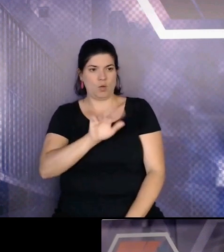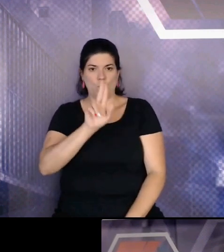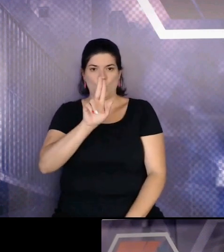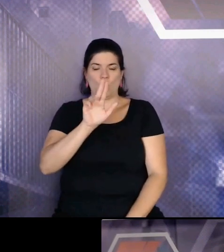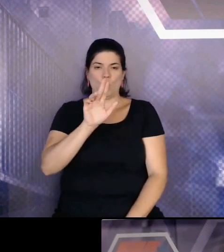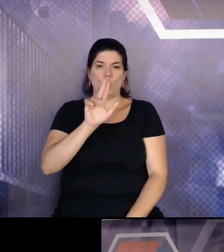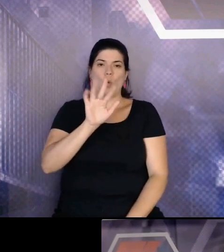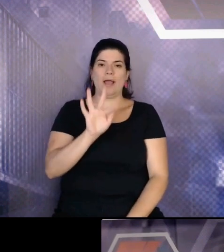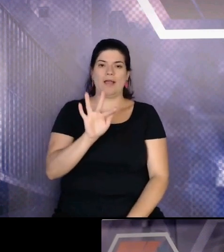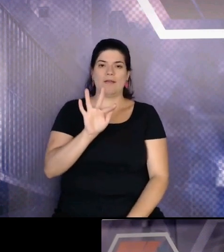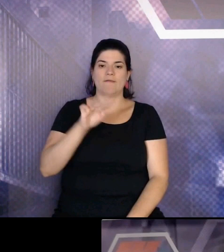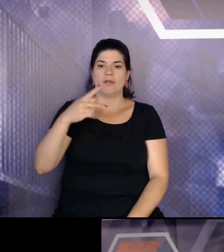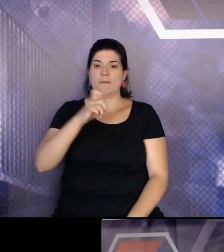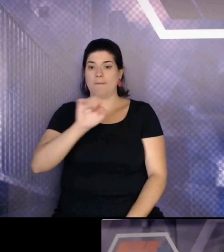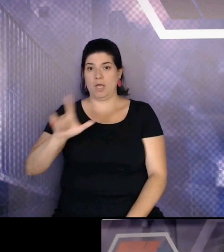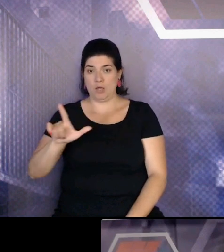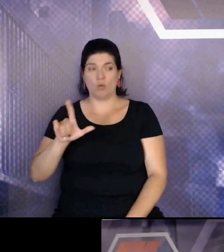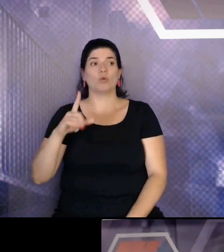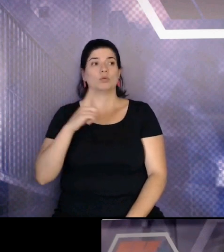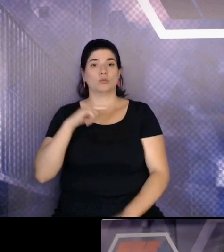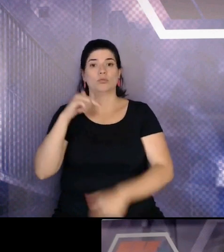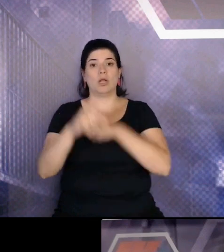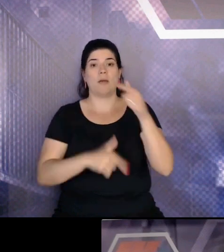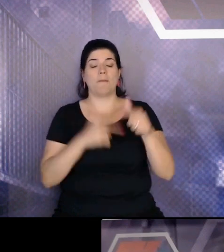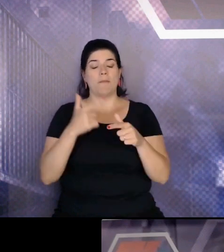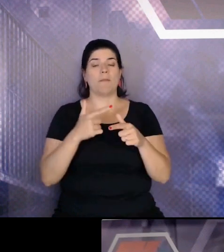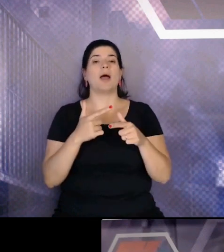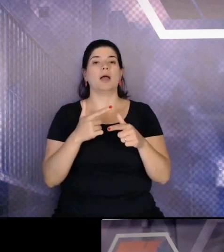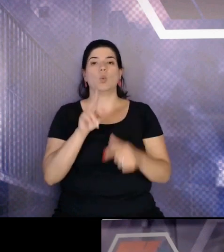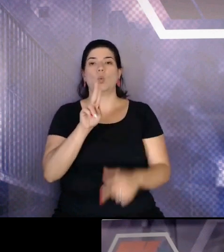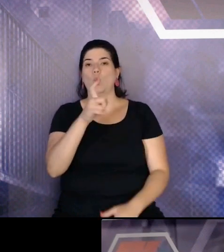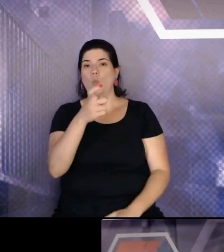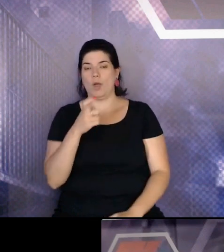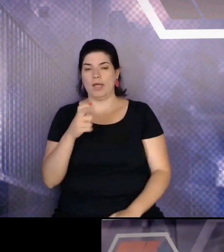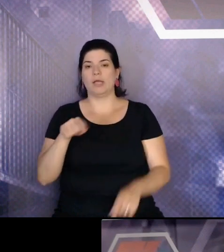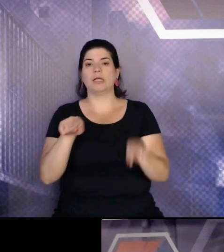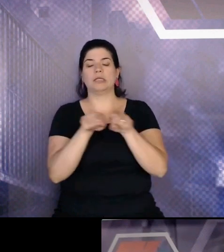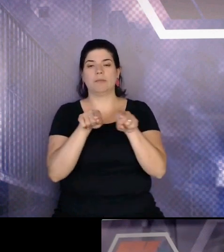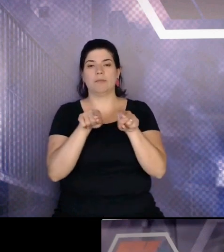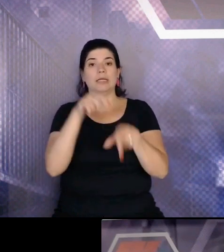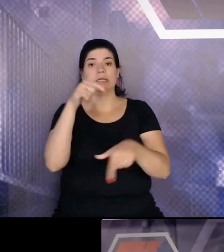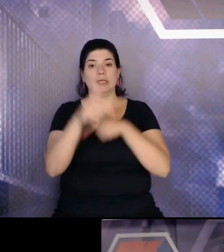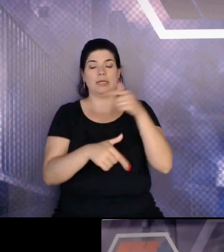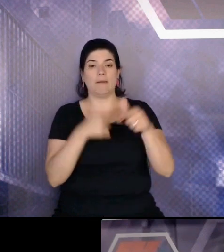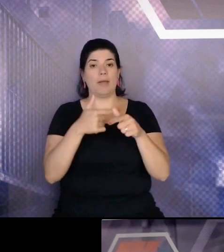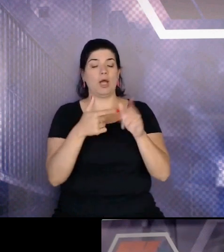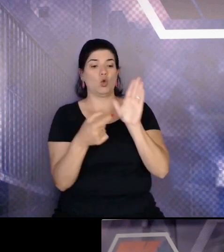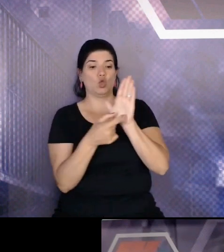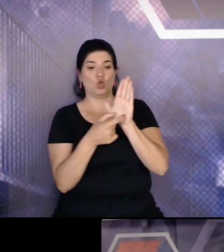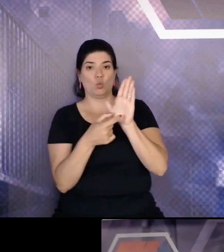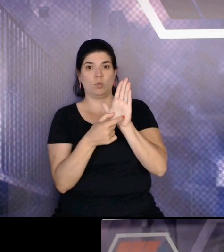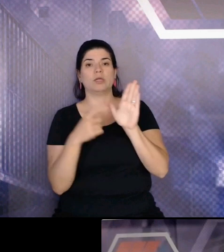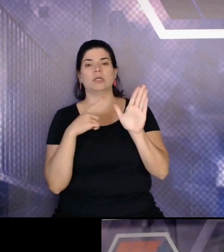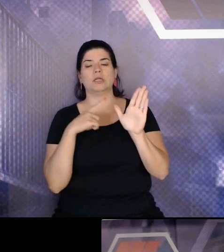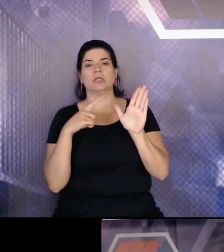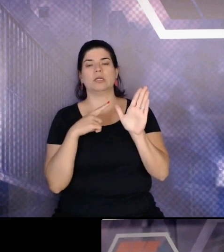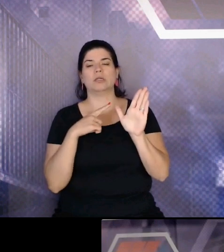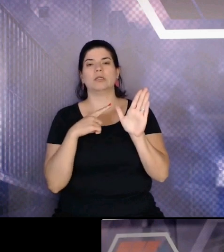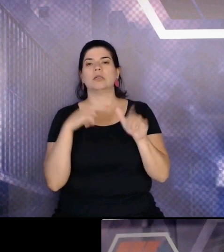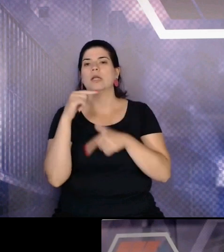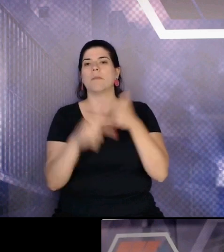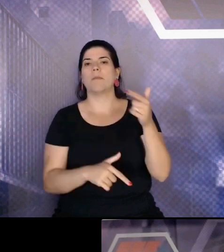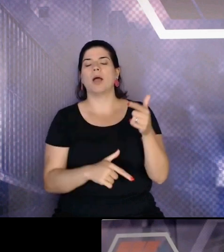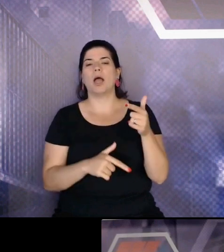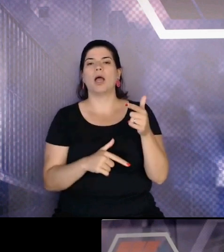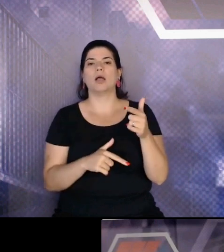tenho pós-graduação também em UX, trabalho na CWI Softwares, e eu atendo o cliente via, né, com sites